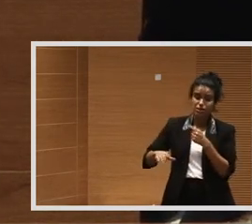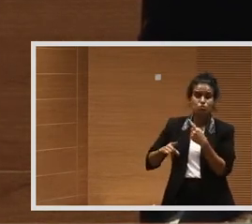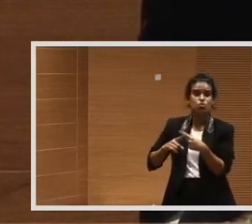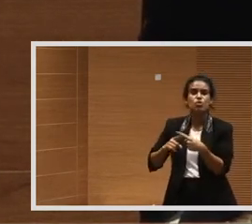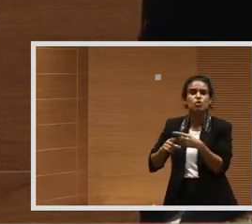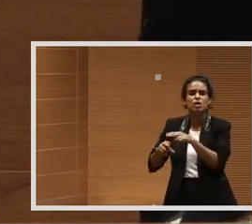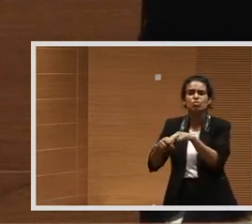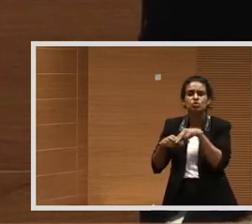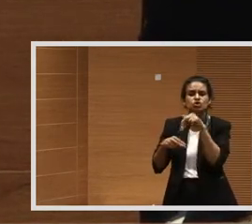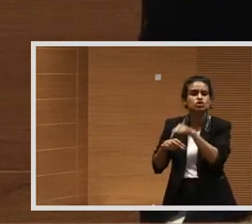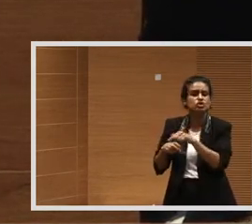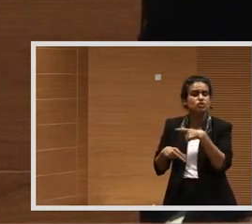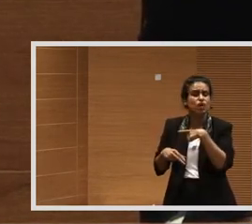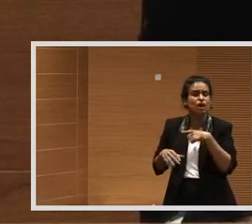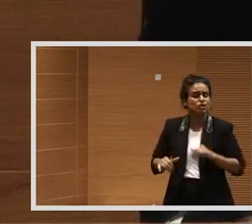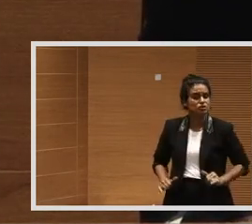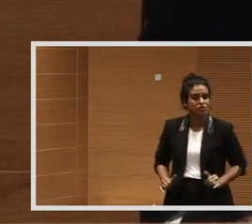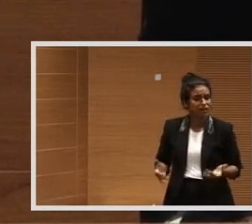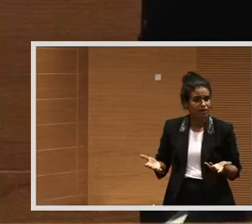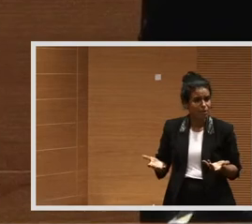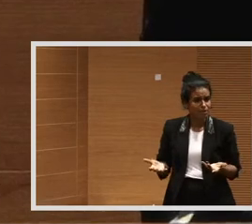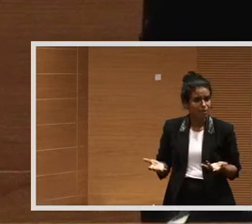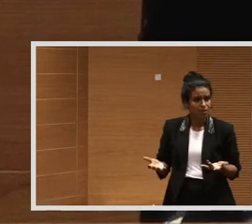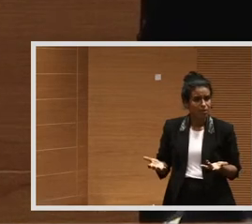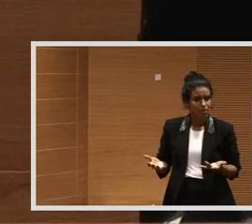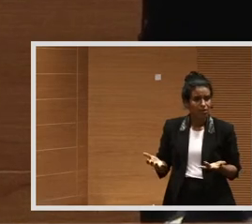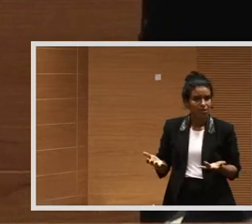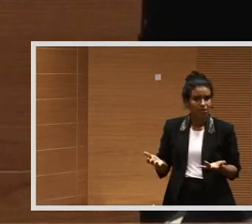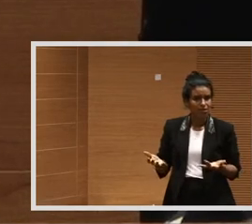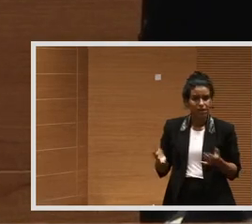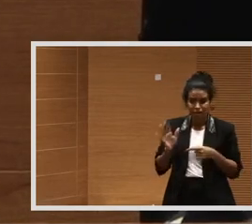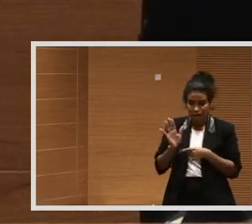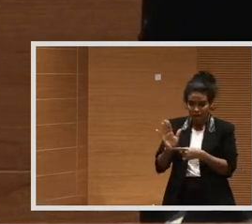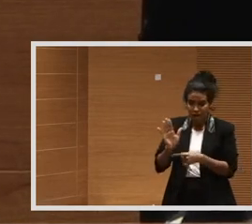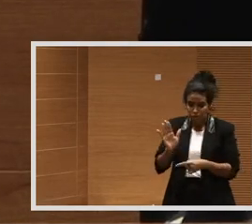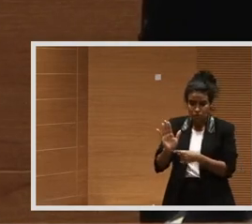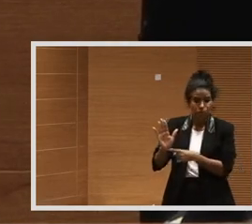Eu quero ajudar a criança, e não que ela pare de mostrar o sofrimento.